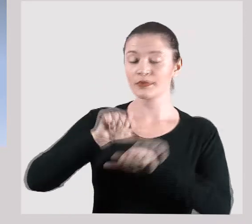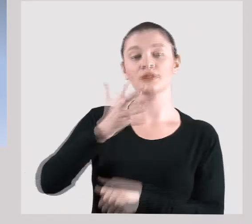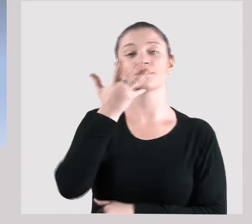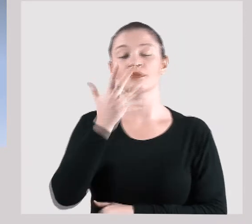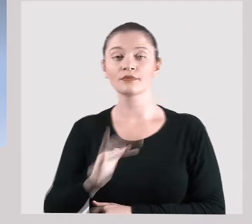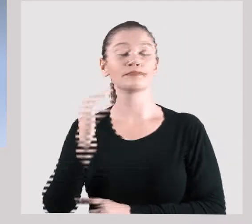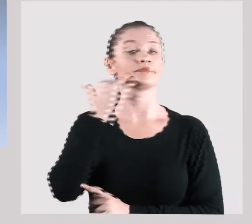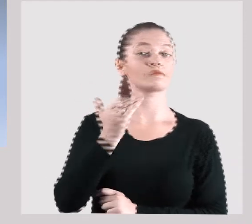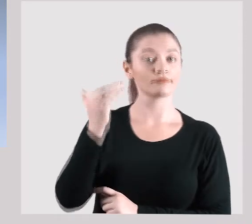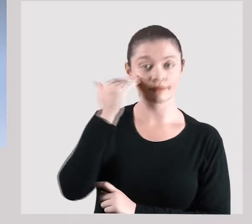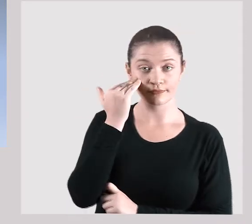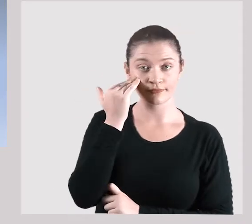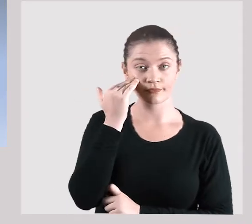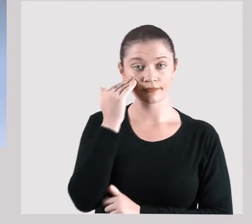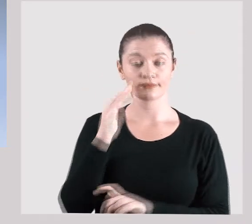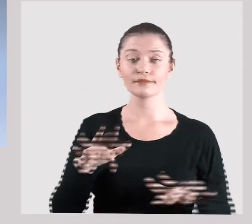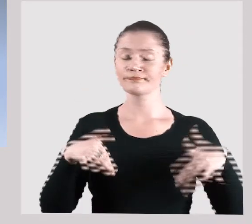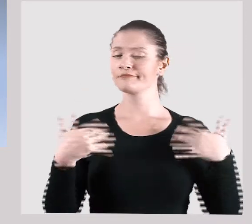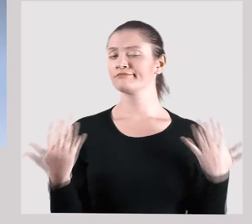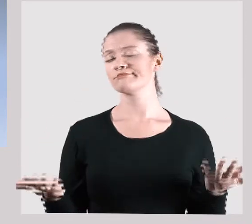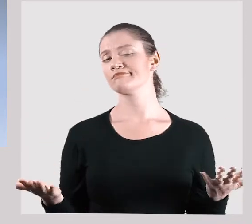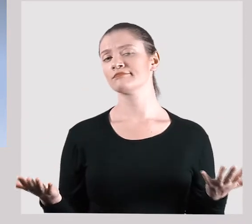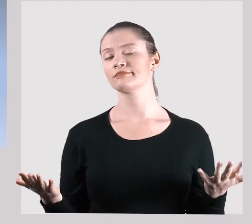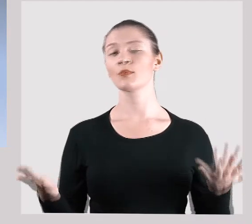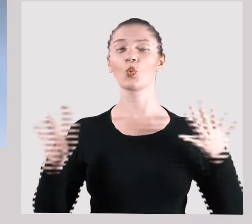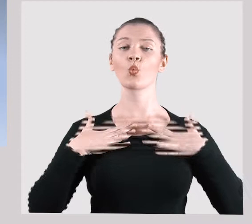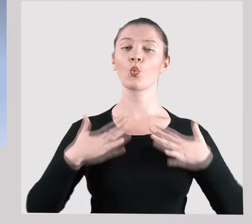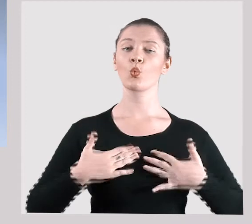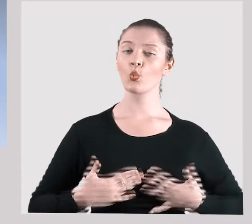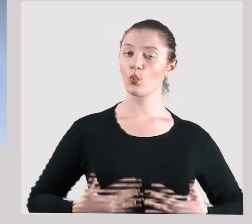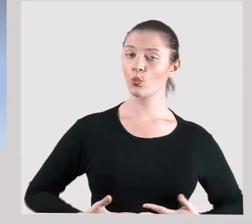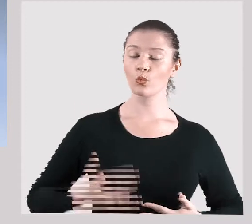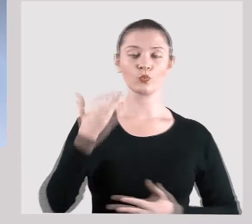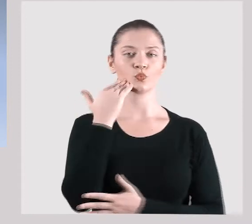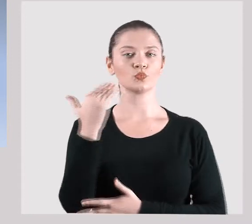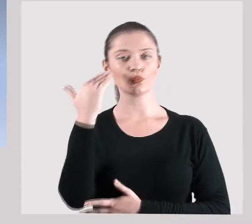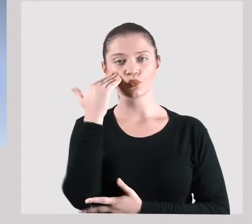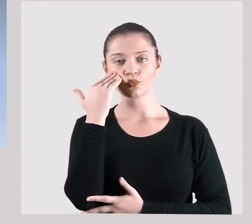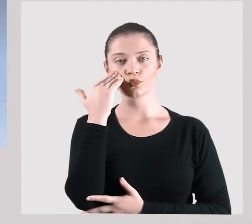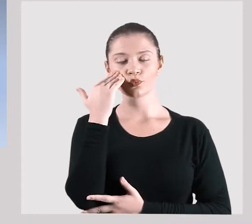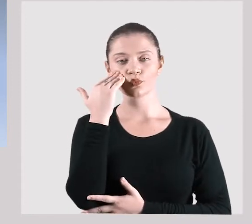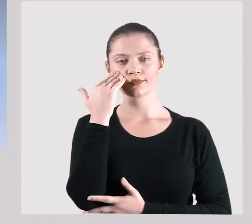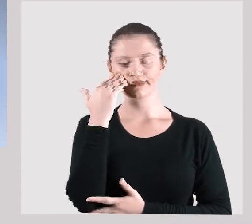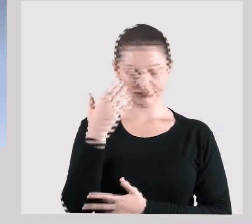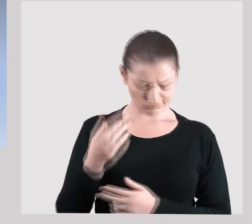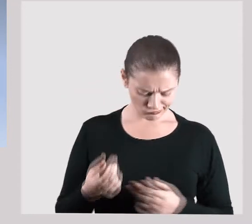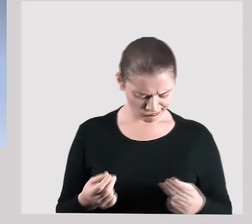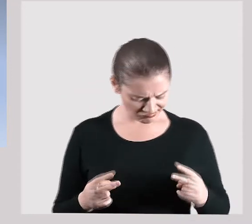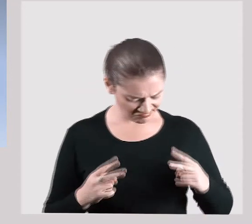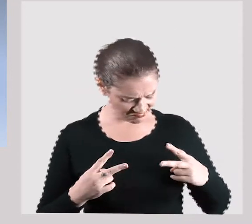para adulto. Então, essa questão do corpo, né, do adolescente ficar estranhando o seu